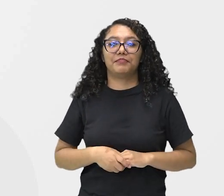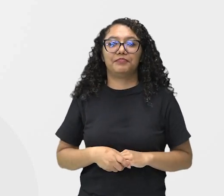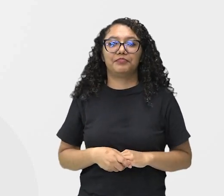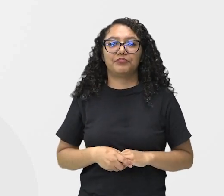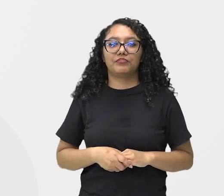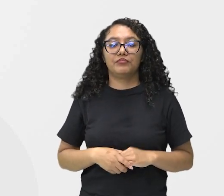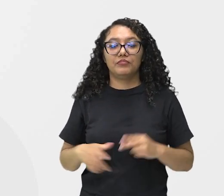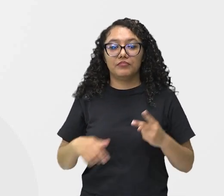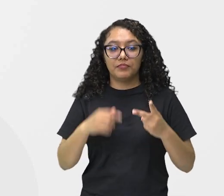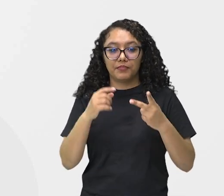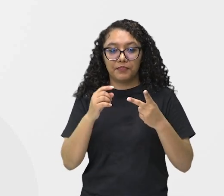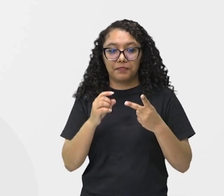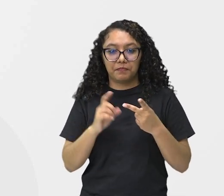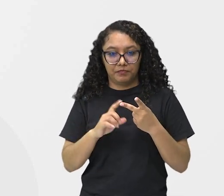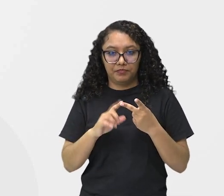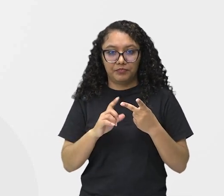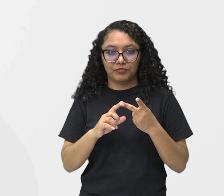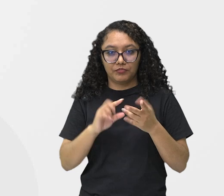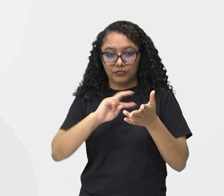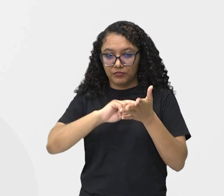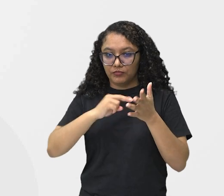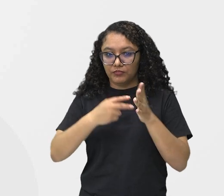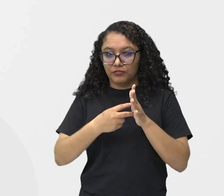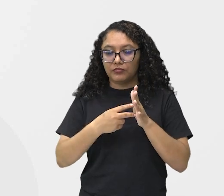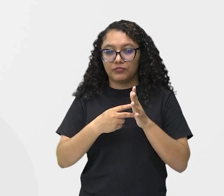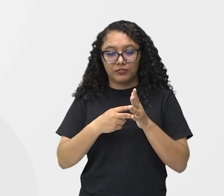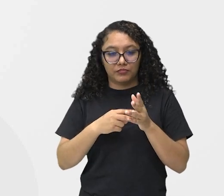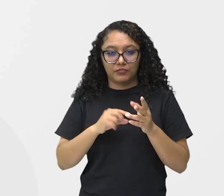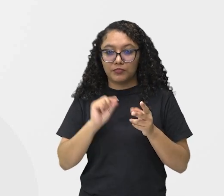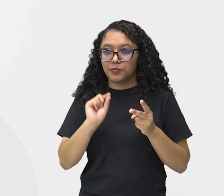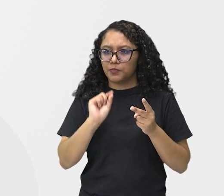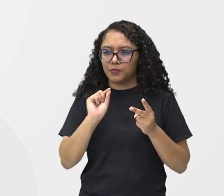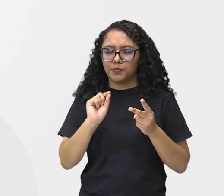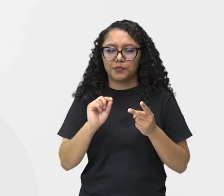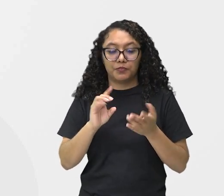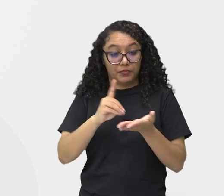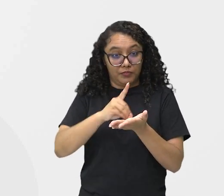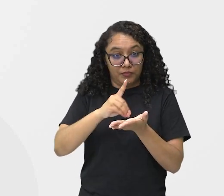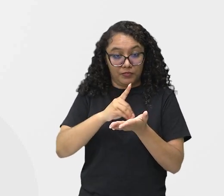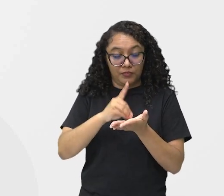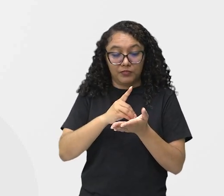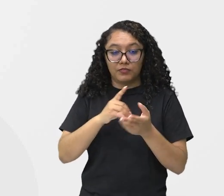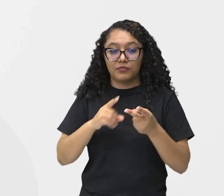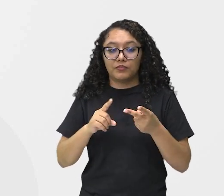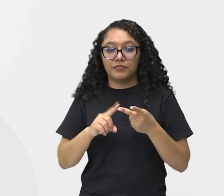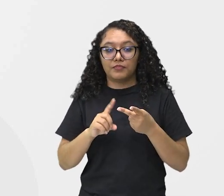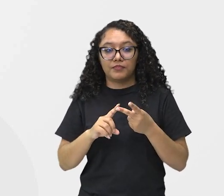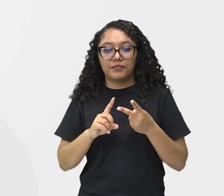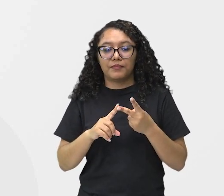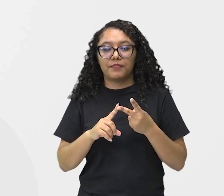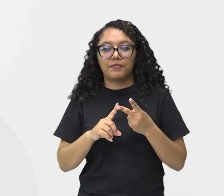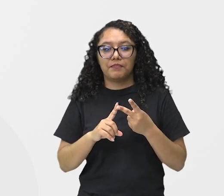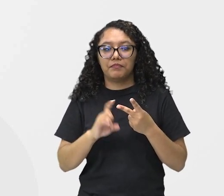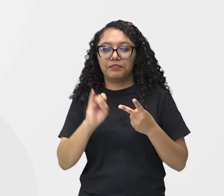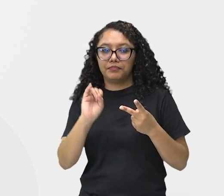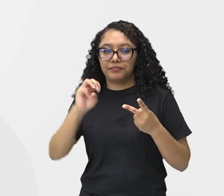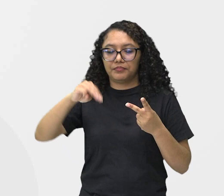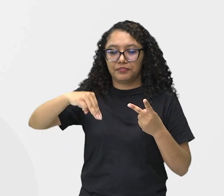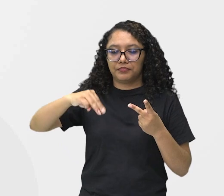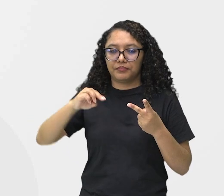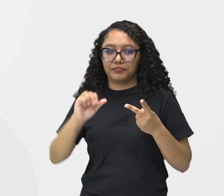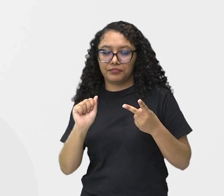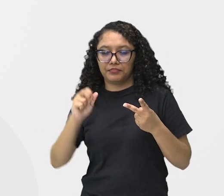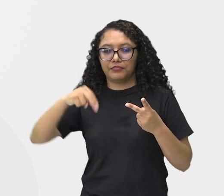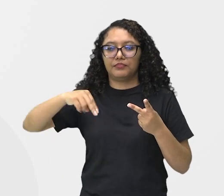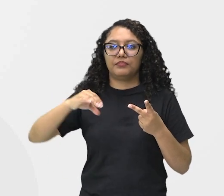O segundo significado, lá no nosso dicionário, diz que imanência é